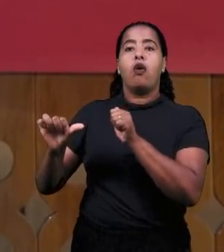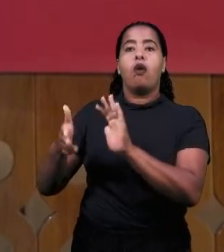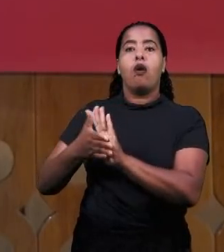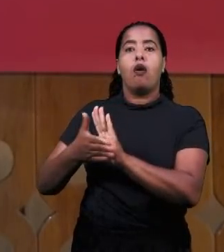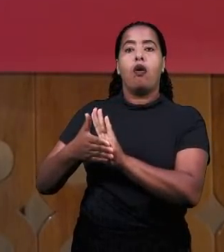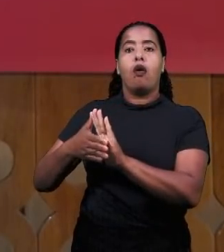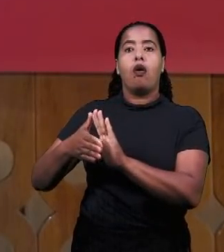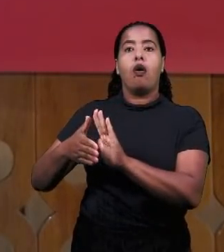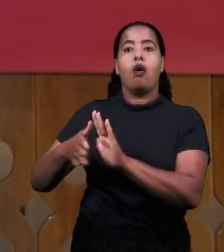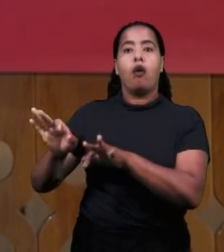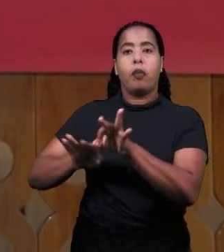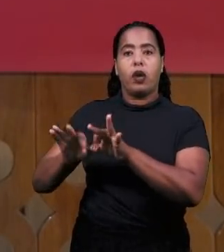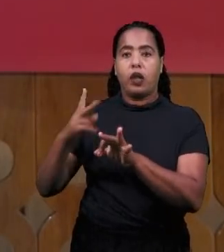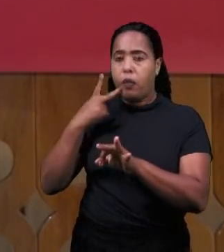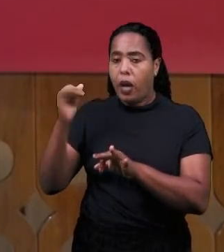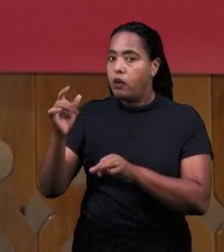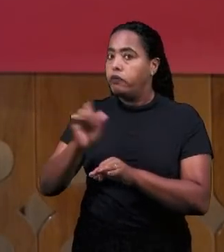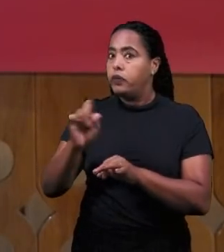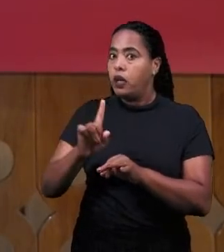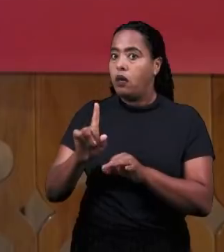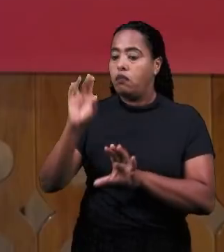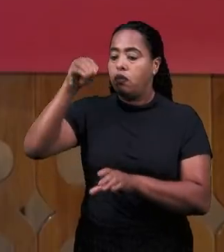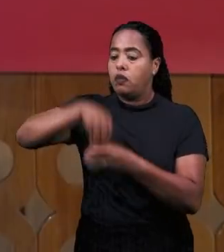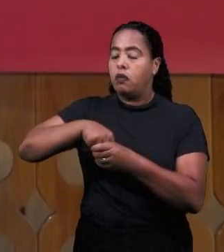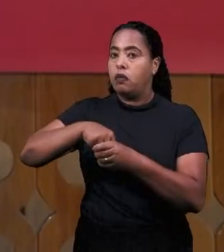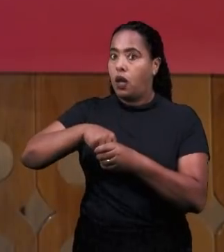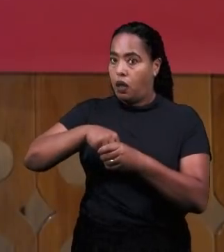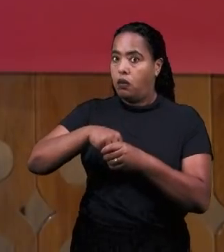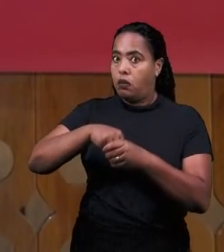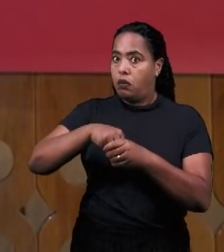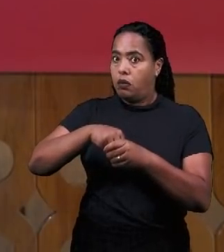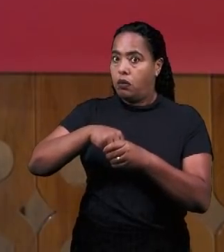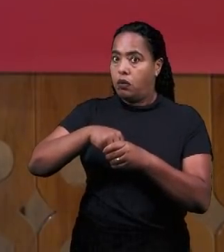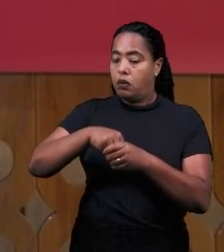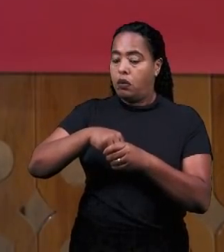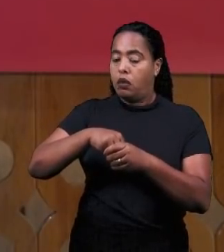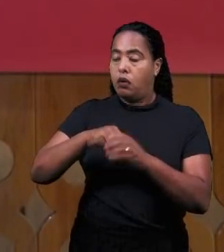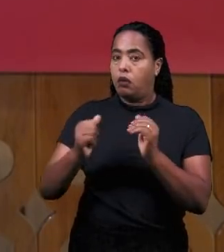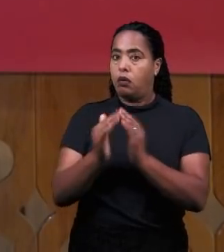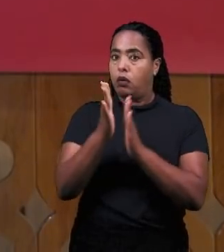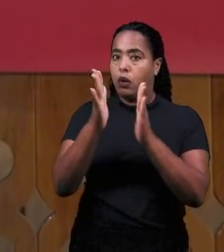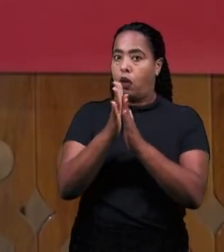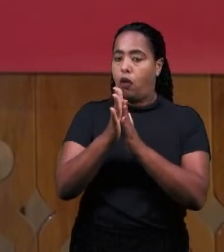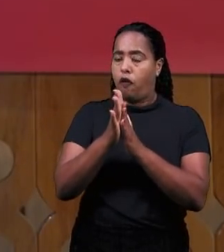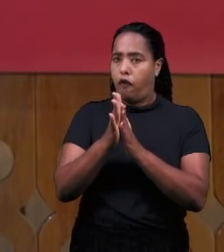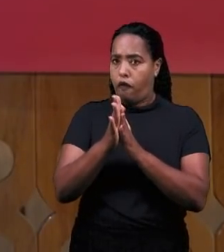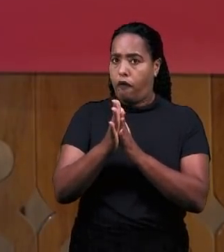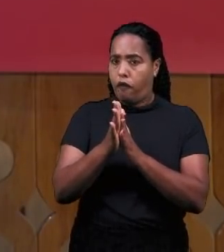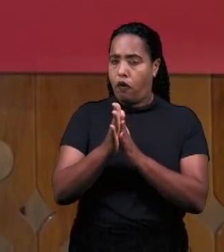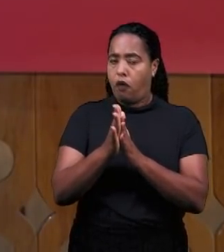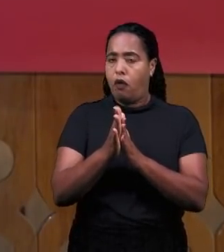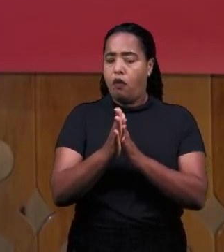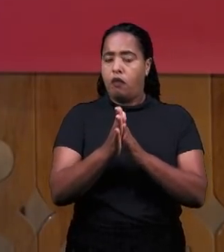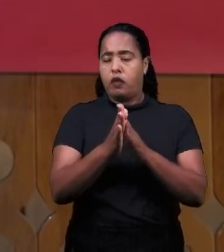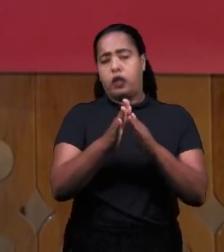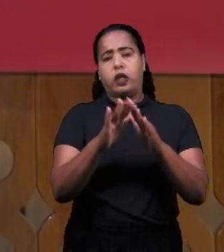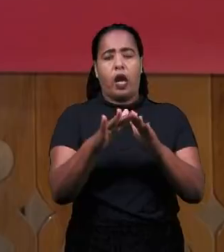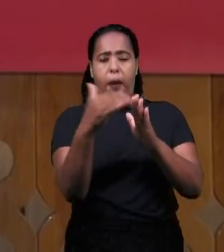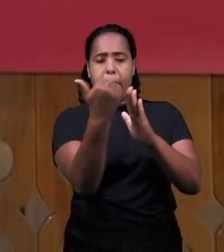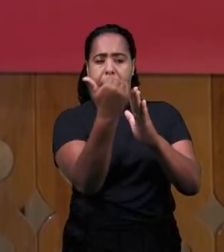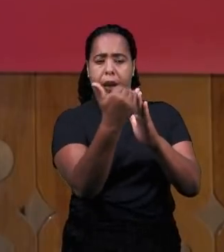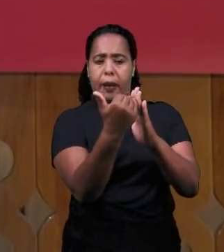há uma linha, e é da eternidade. O louvor é o que é a expressão de uma alma